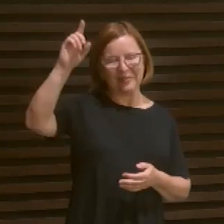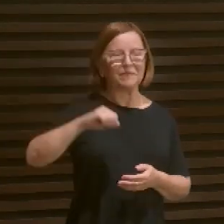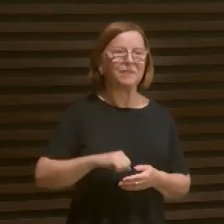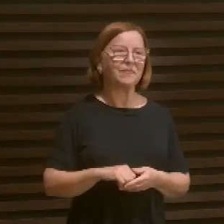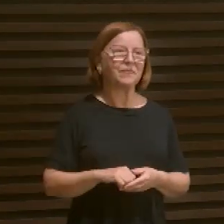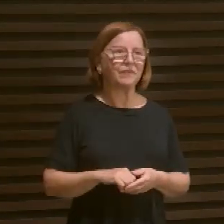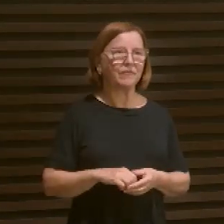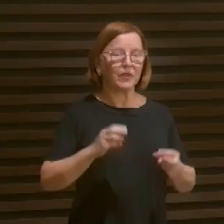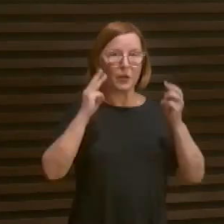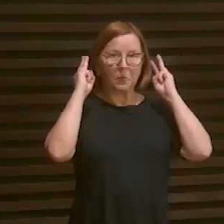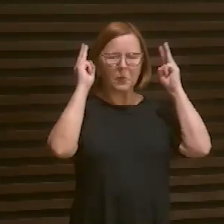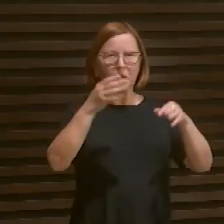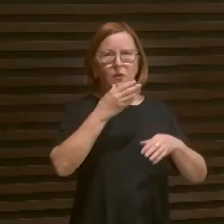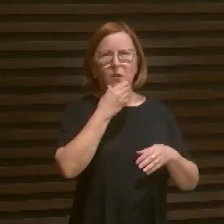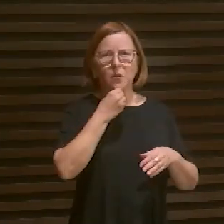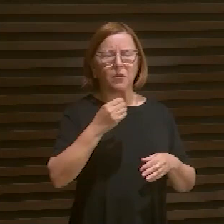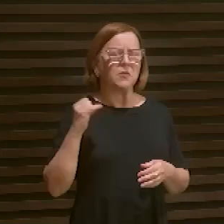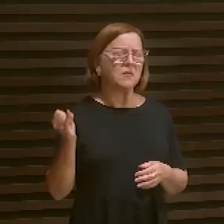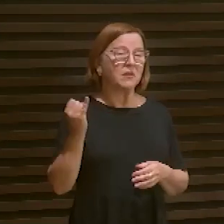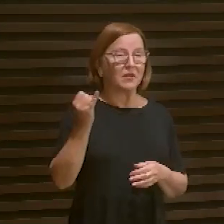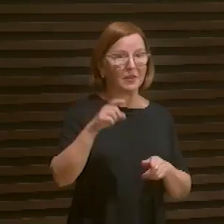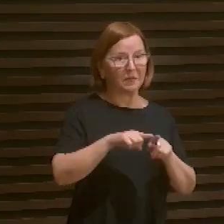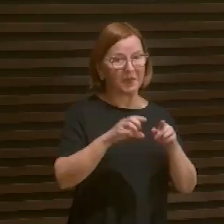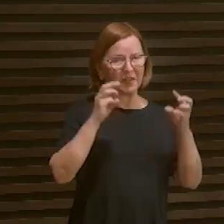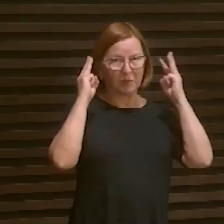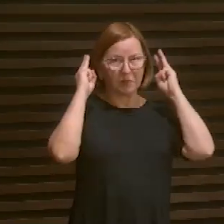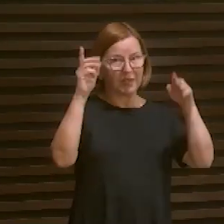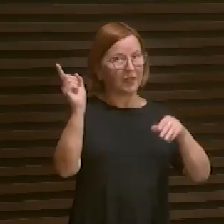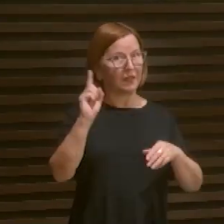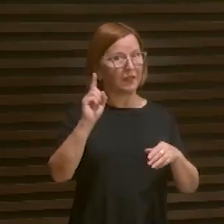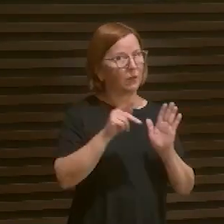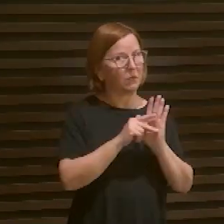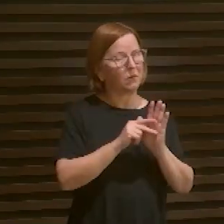Moisés foi um homem preciosíssimo, mas Moisés não era Deus.